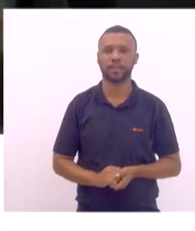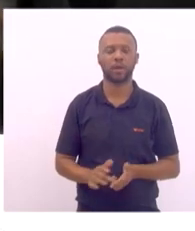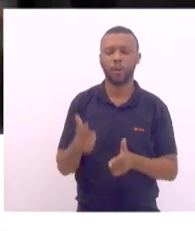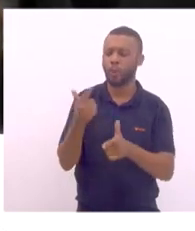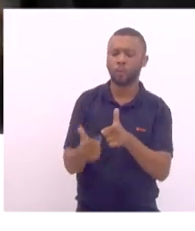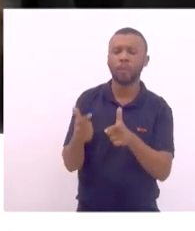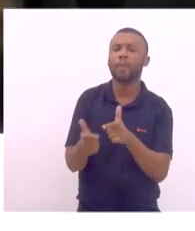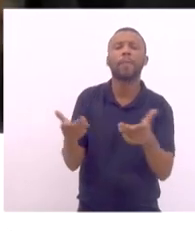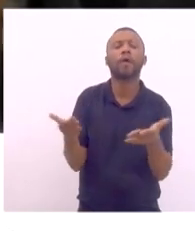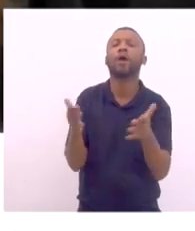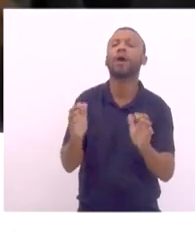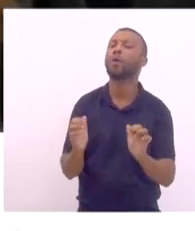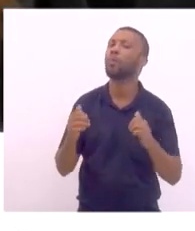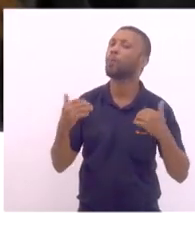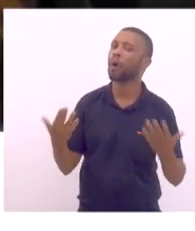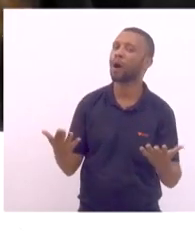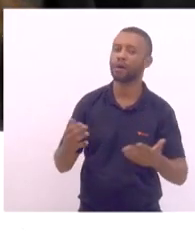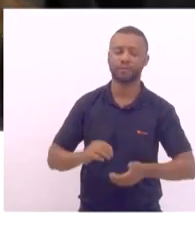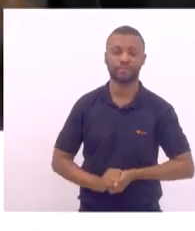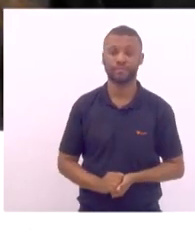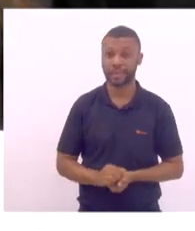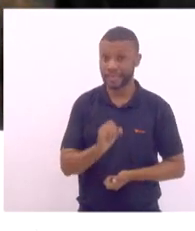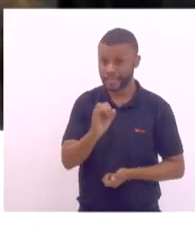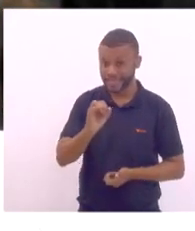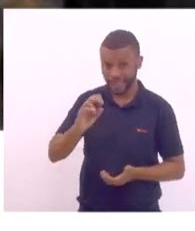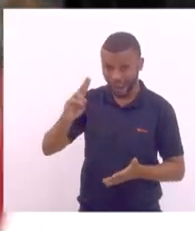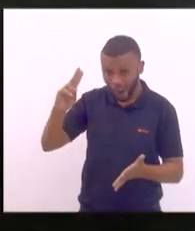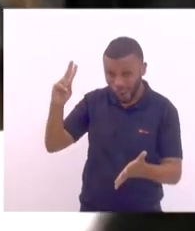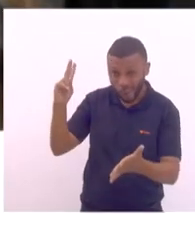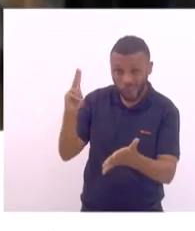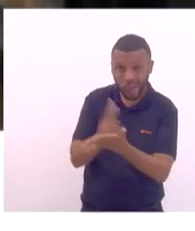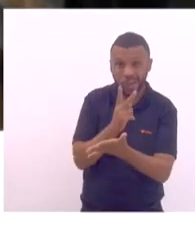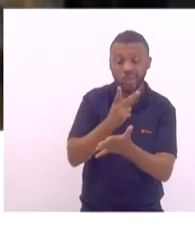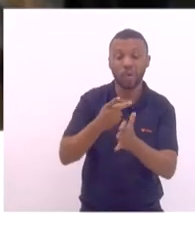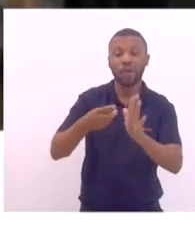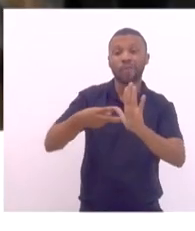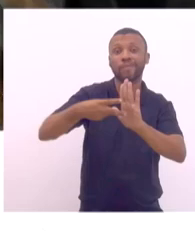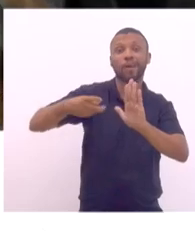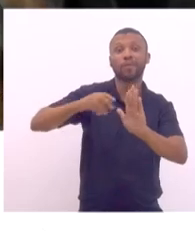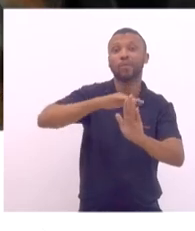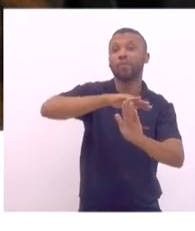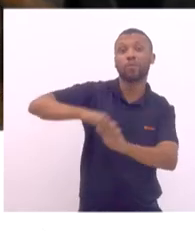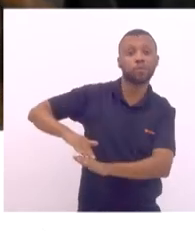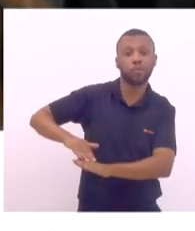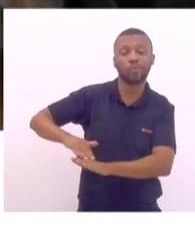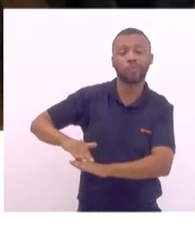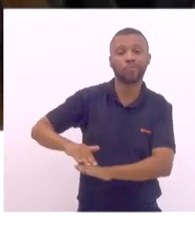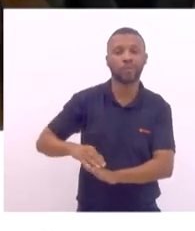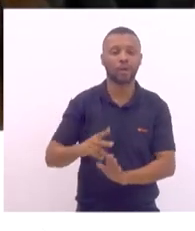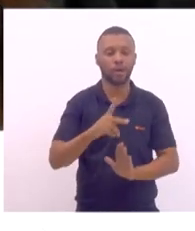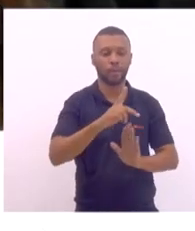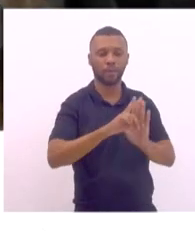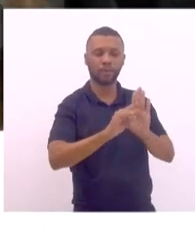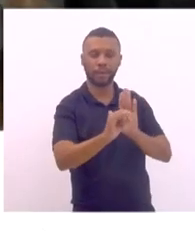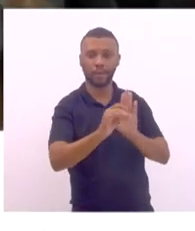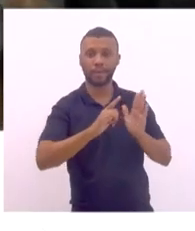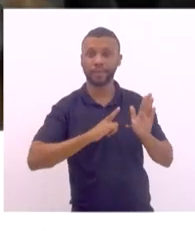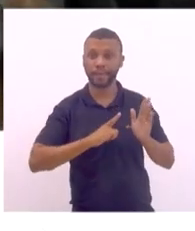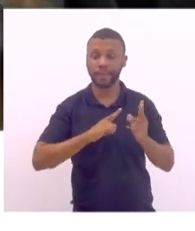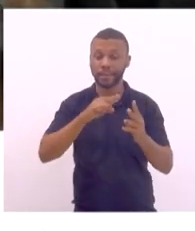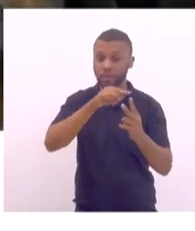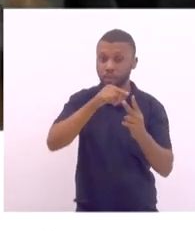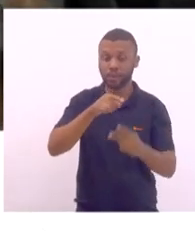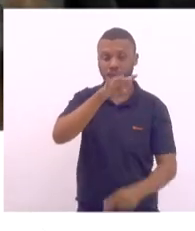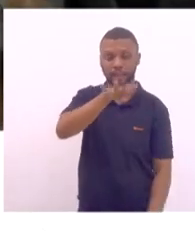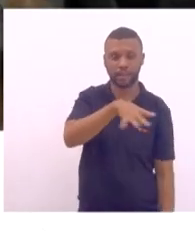presidente? Se eu derrubo o veto, fica um projeto de lei com duas tabelas. Um projeto de lei com duas